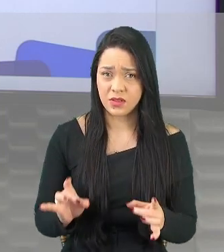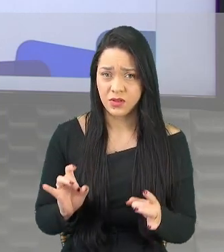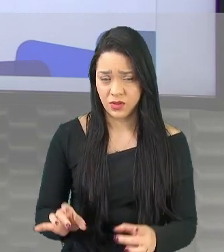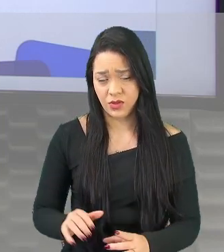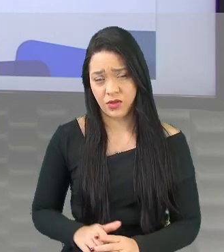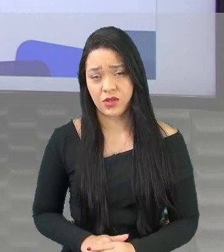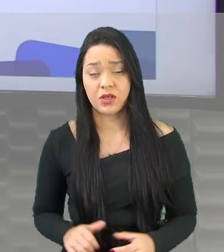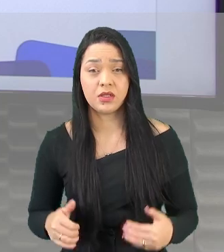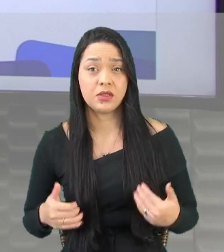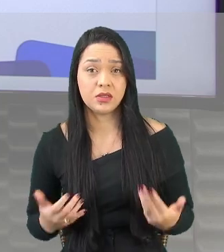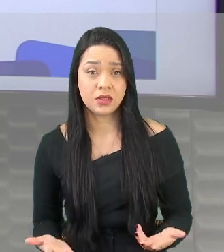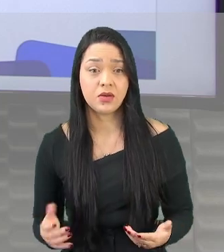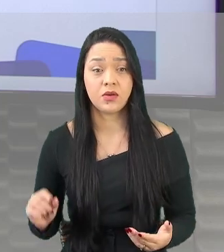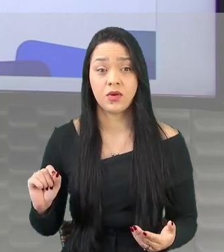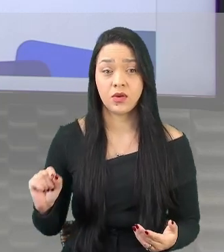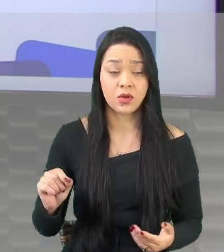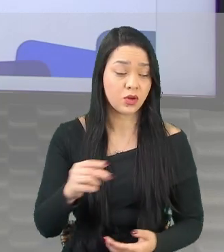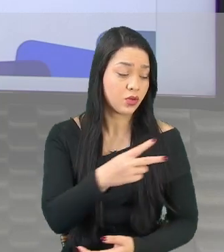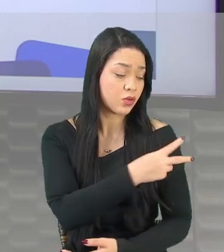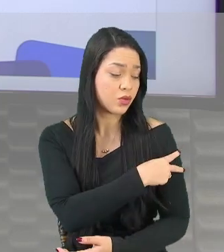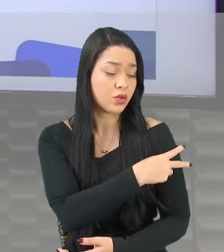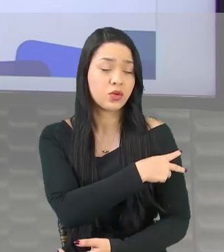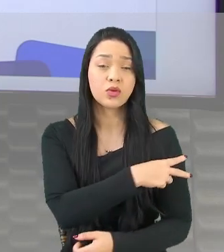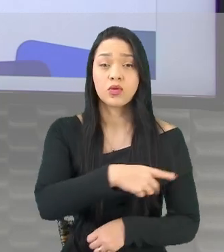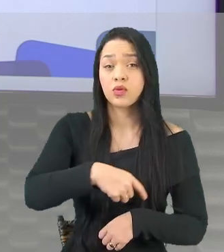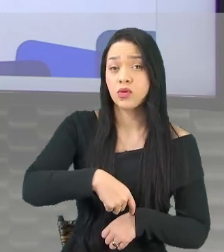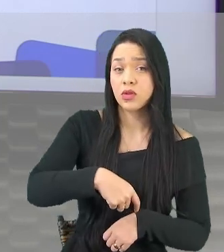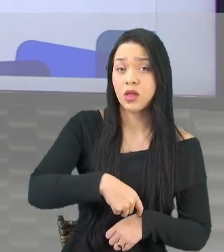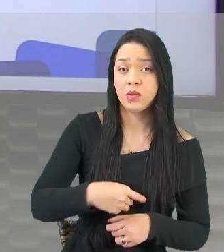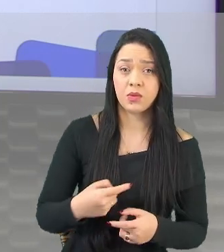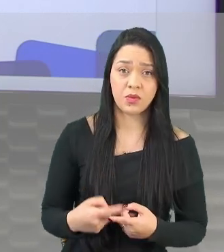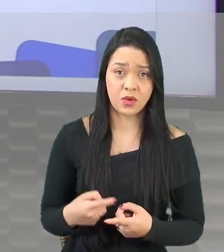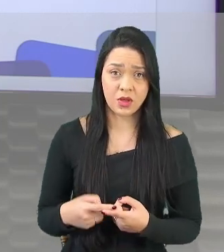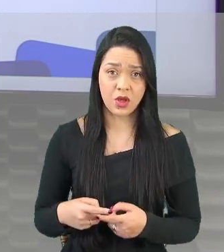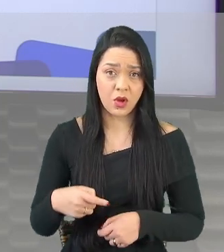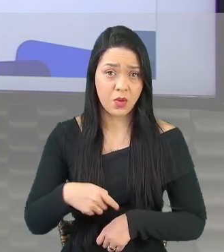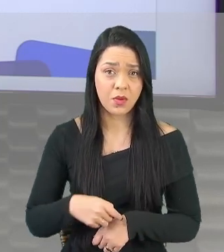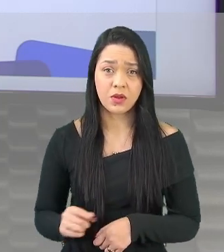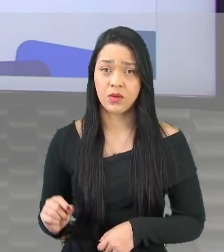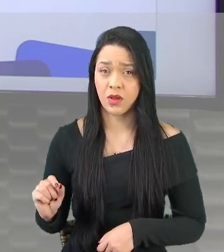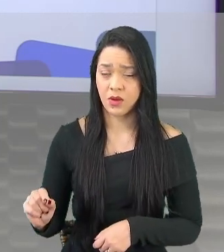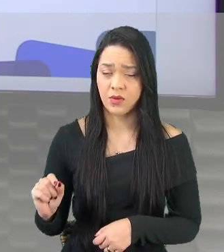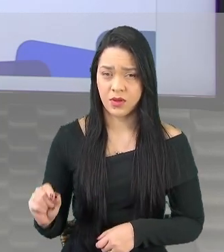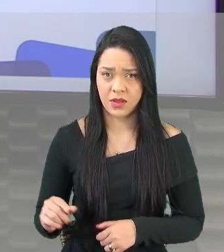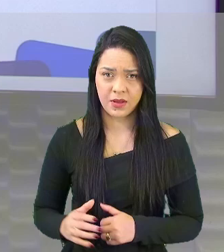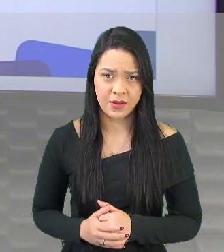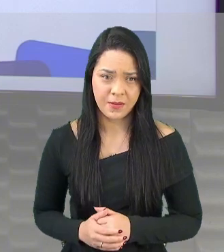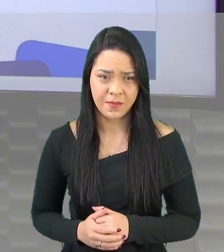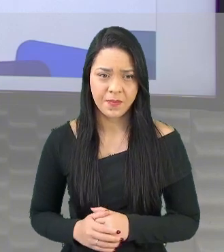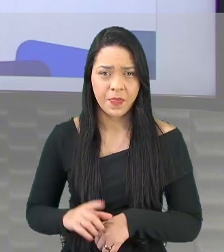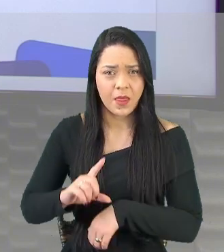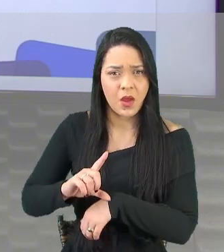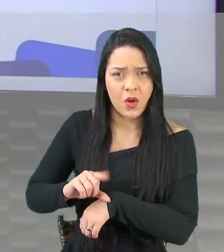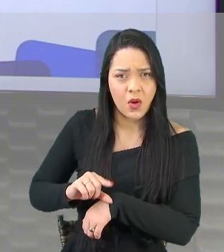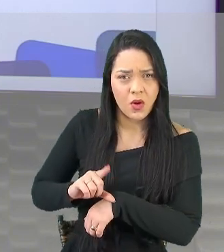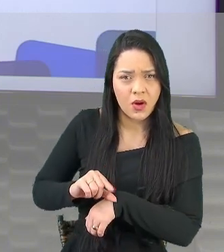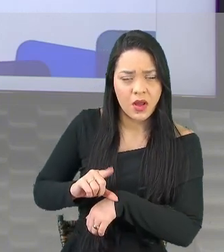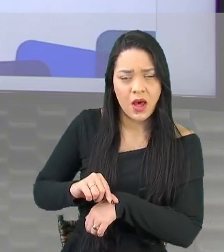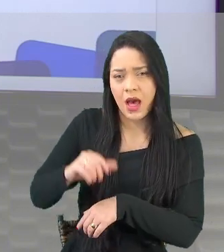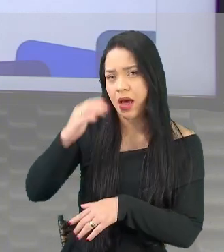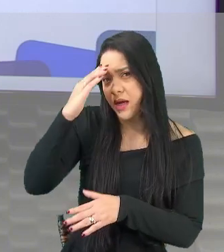ele, no momento em que era o seu horário, que ele acreditava que não dava mais conta de continuar, ele